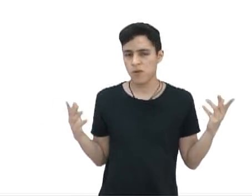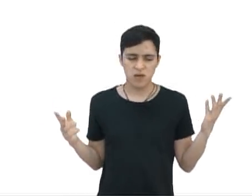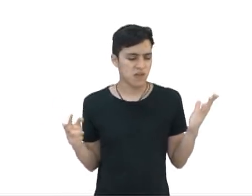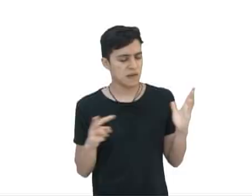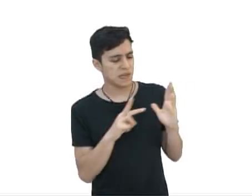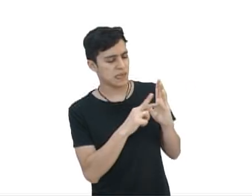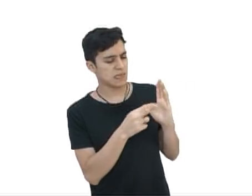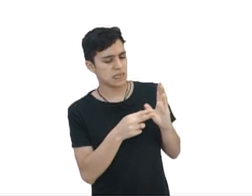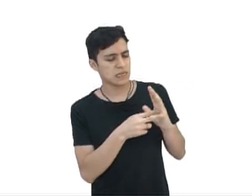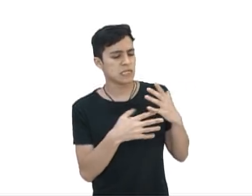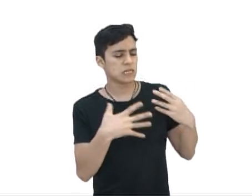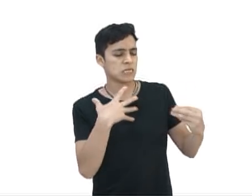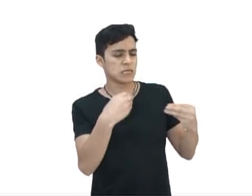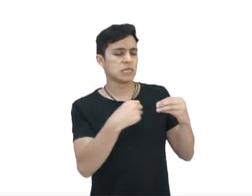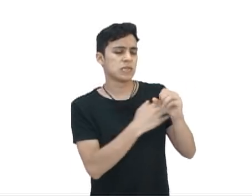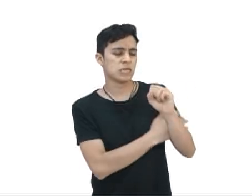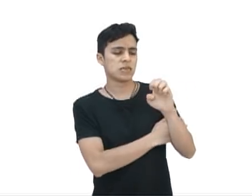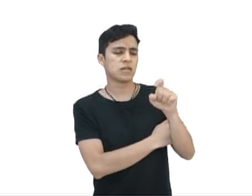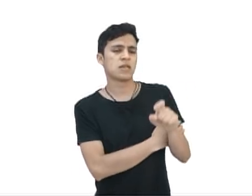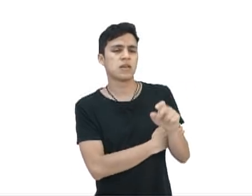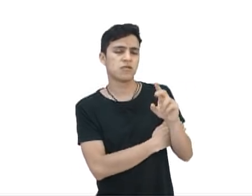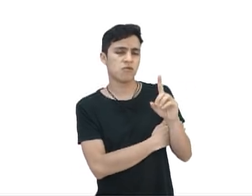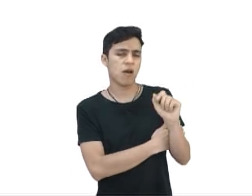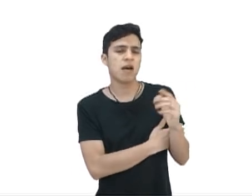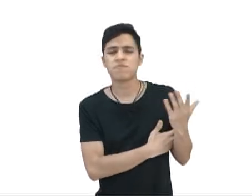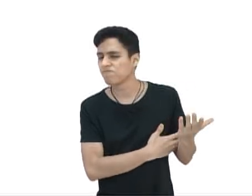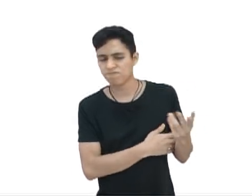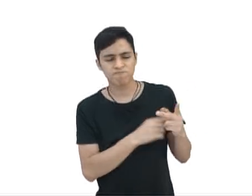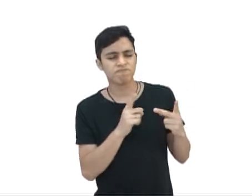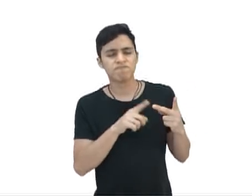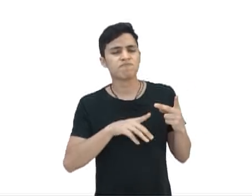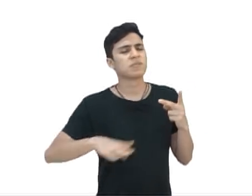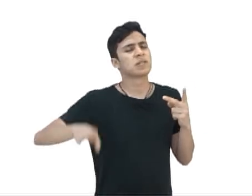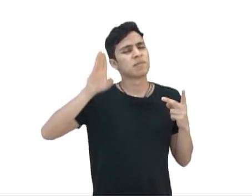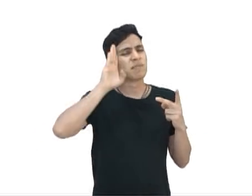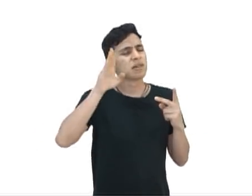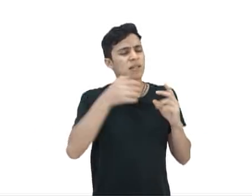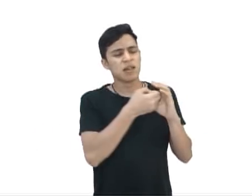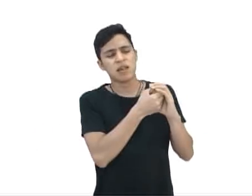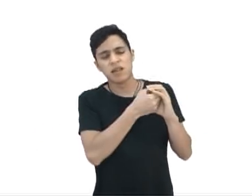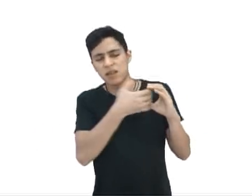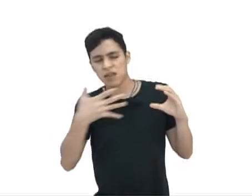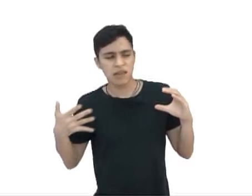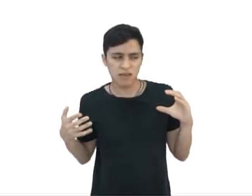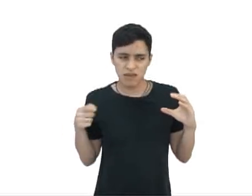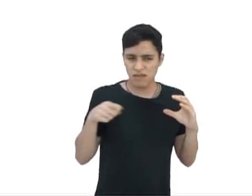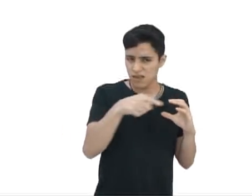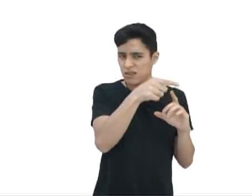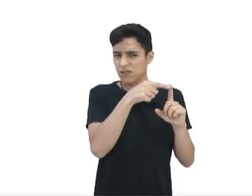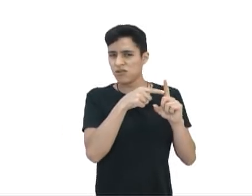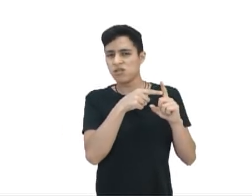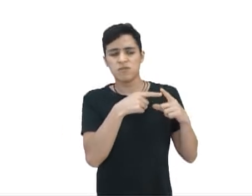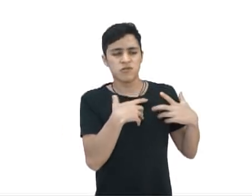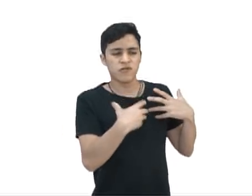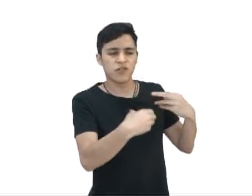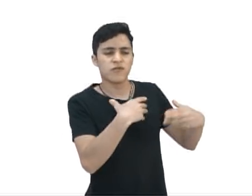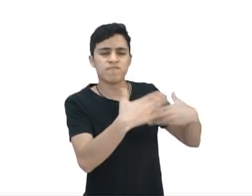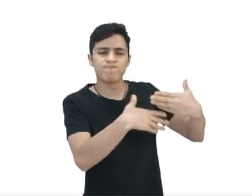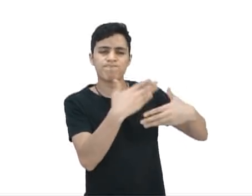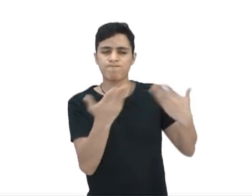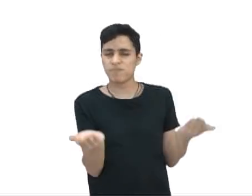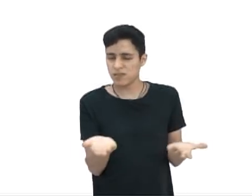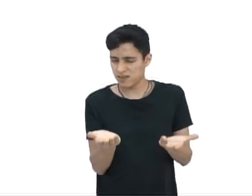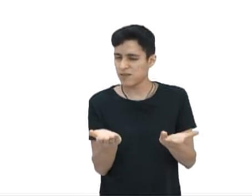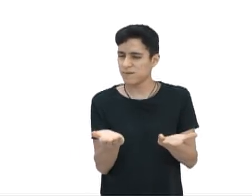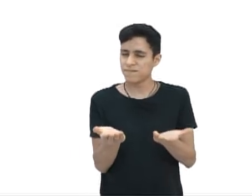uma reprodução como sexuada? Quais são as principais características desse tipo de reprodução? Então